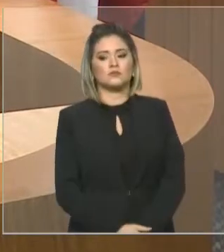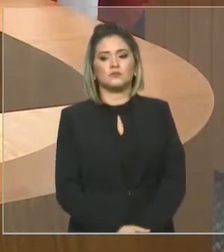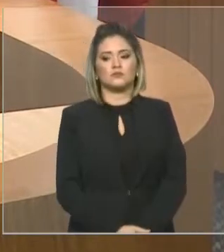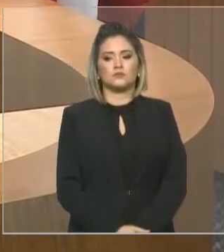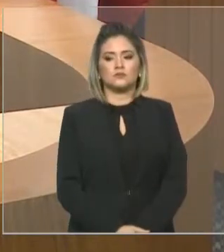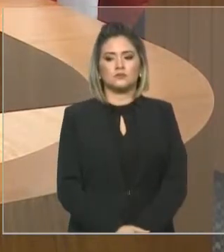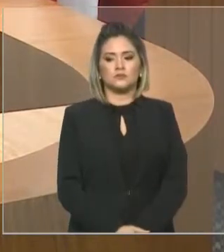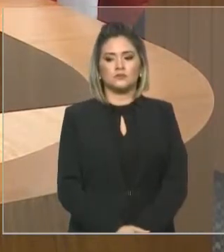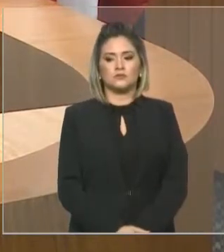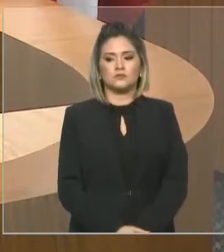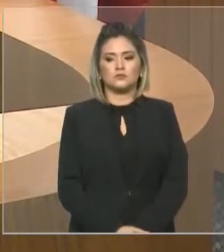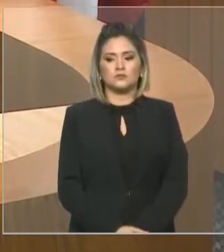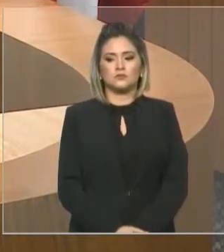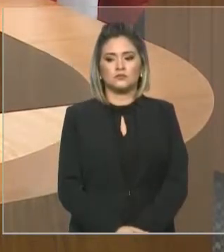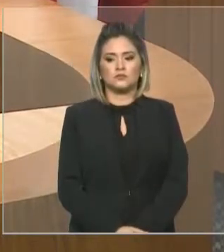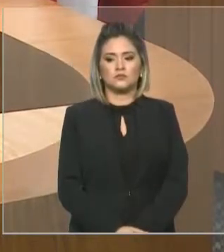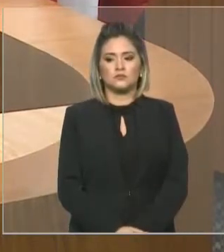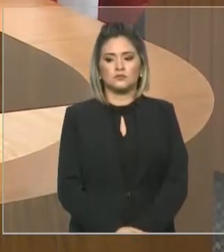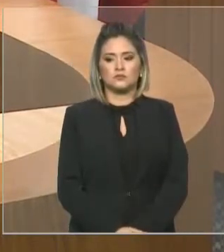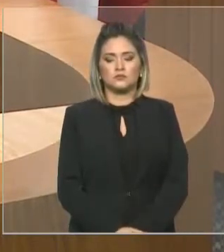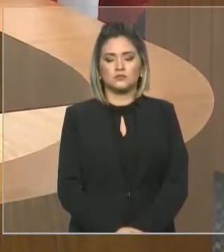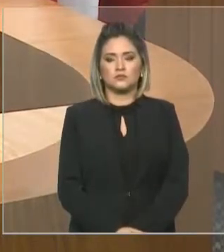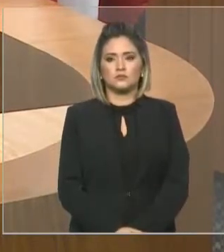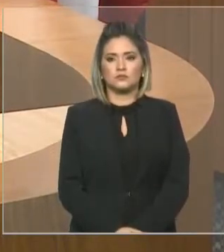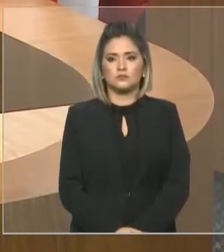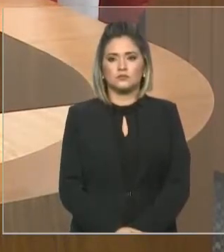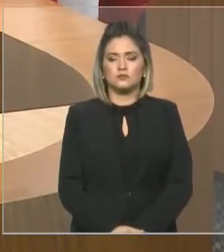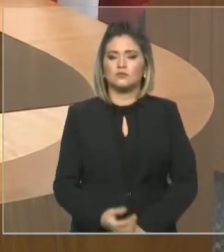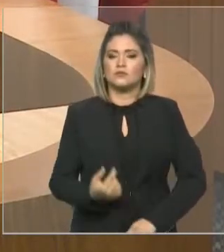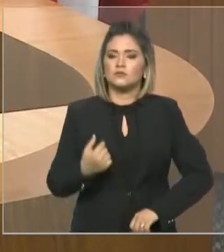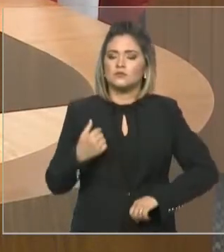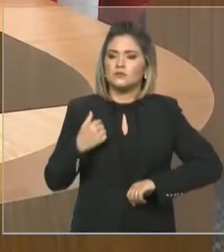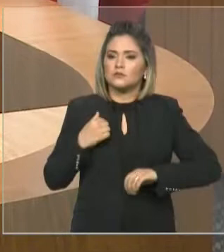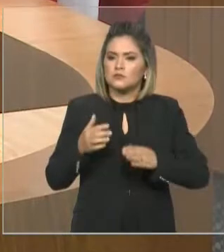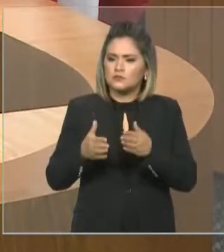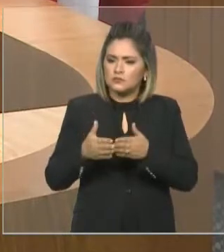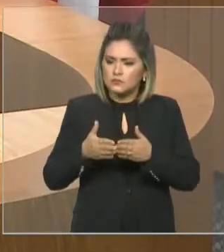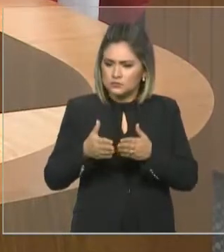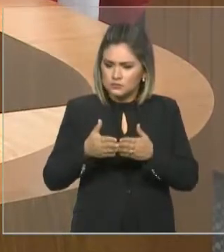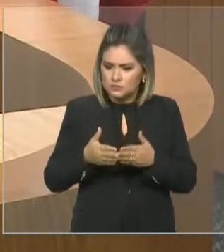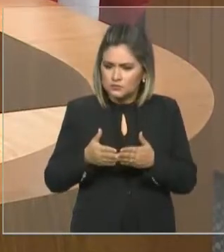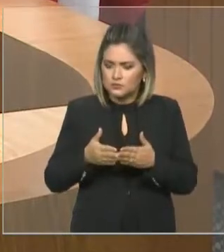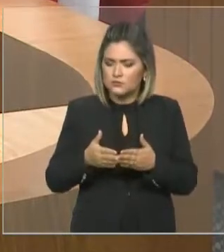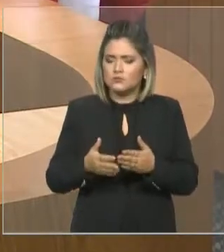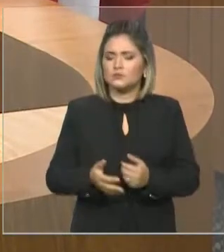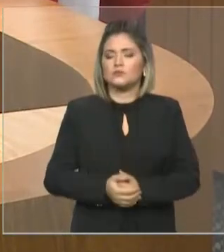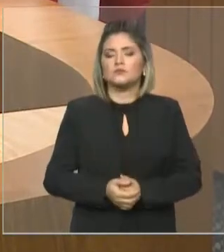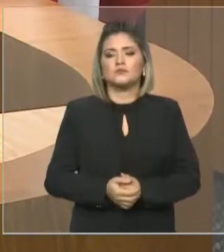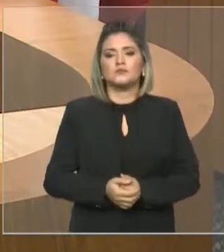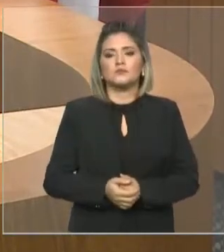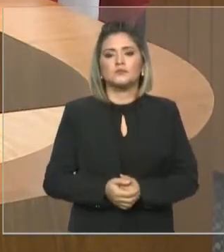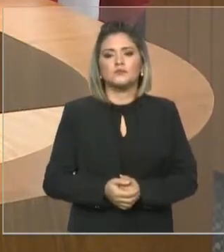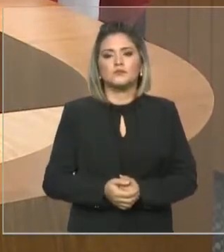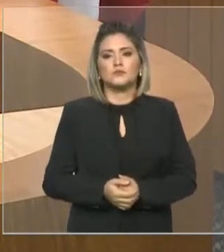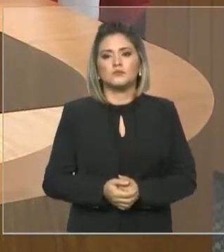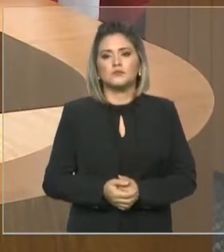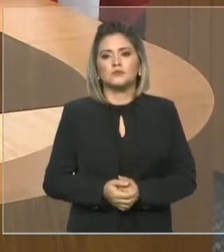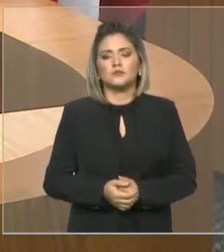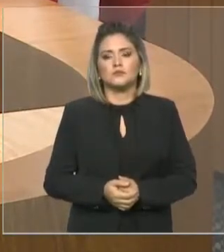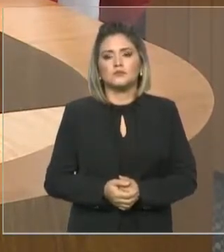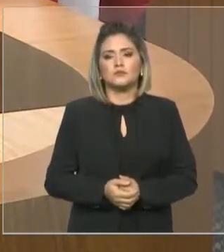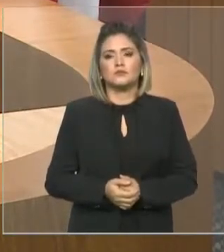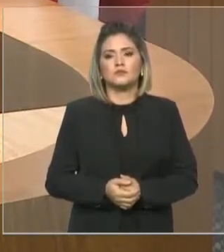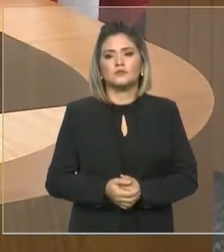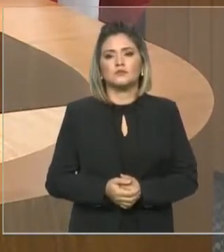peço para fazer minhas referências, minha saudação a toda a mesa diretora,